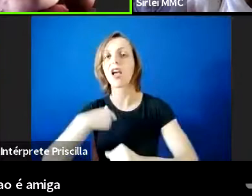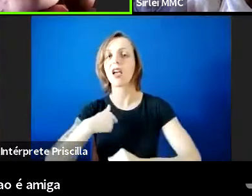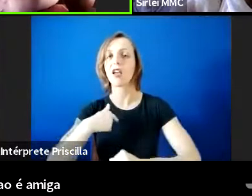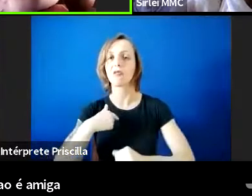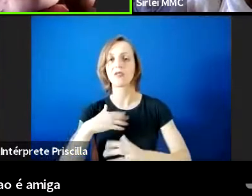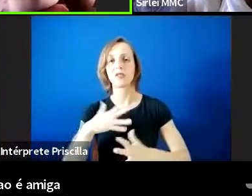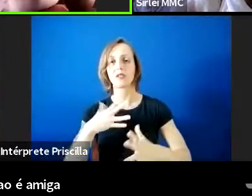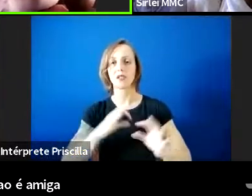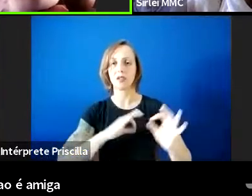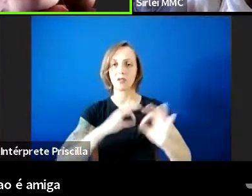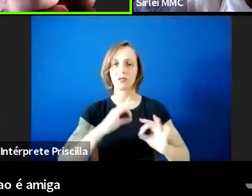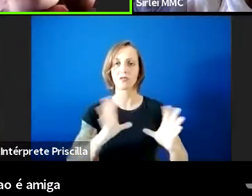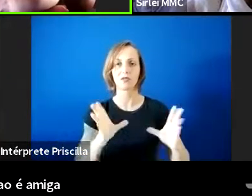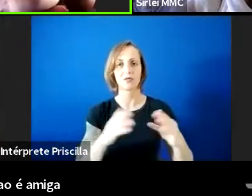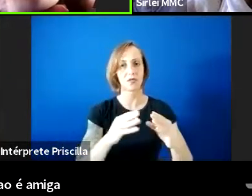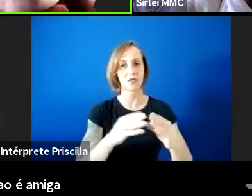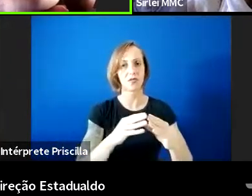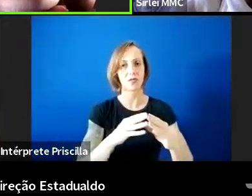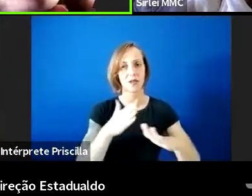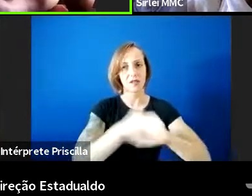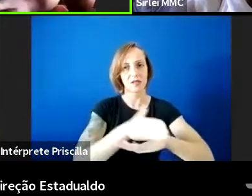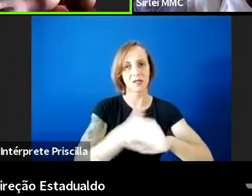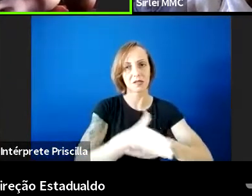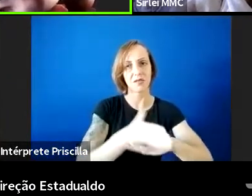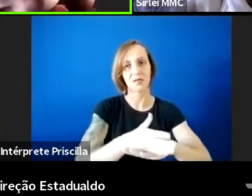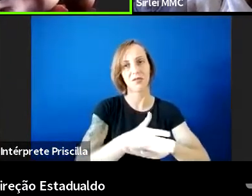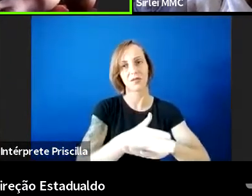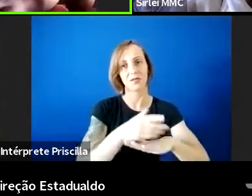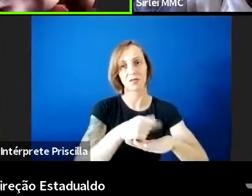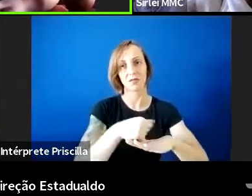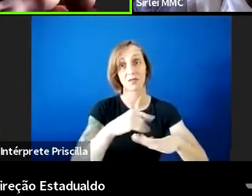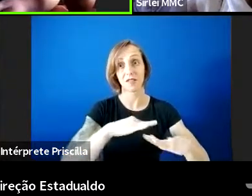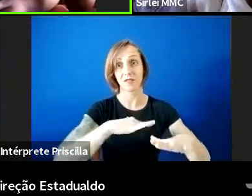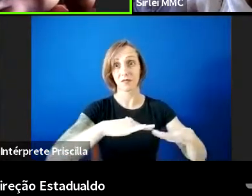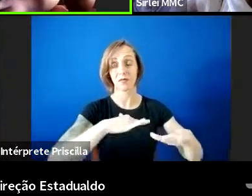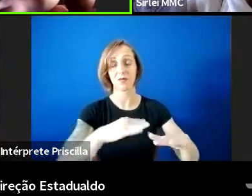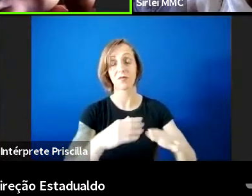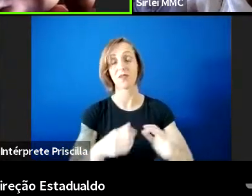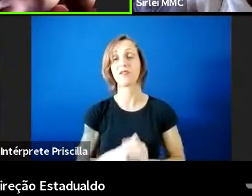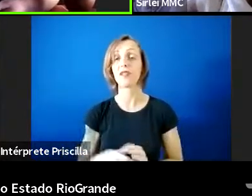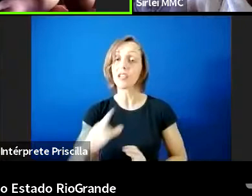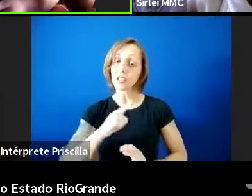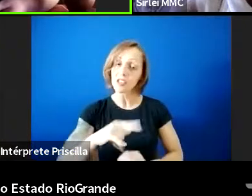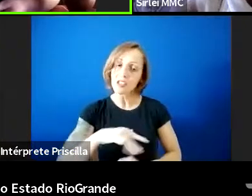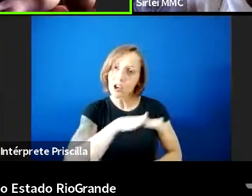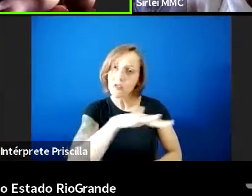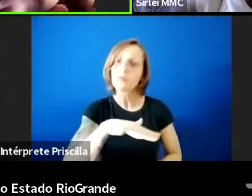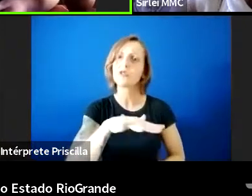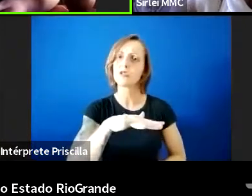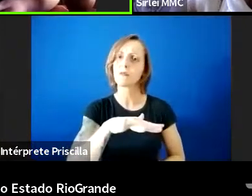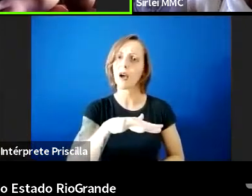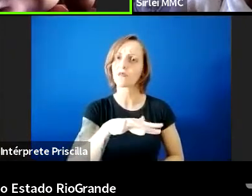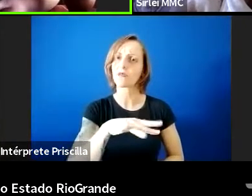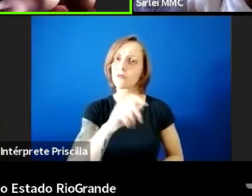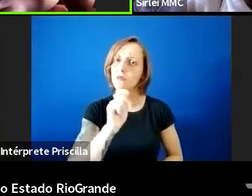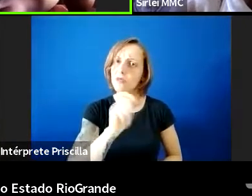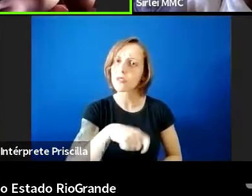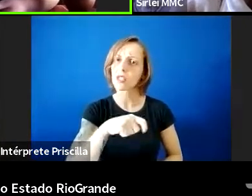pelo Estado do Rio Grande do Sul. Então, a gente criou e tem esse espaço, então, nas instâncias do movimento.